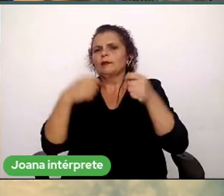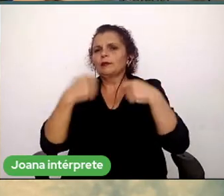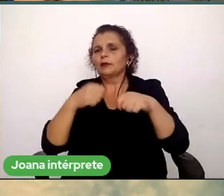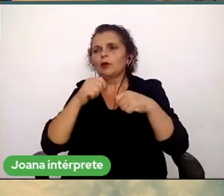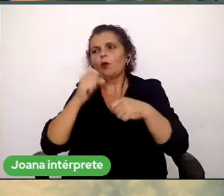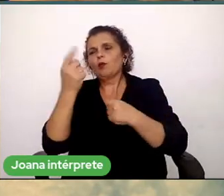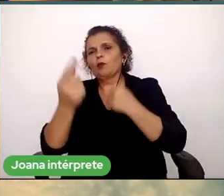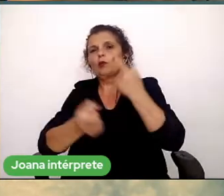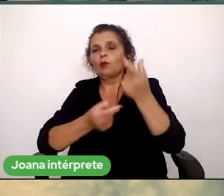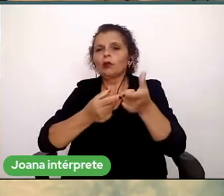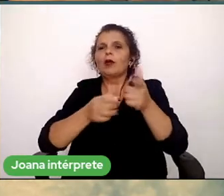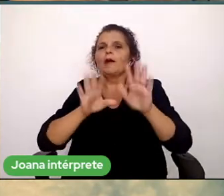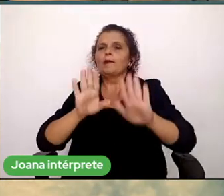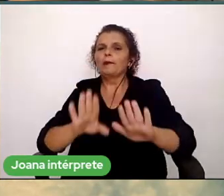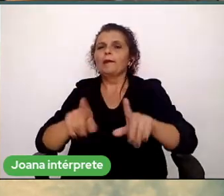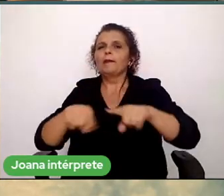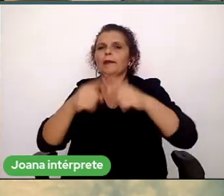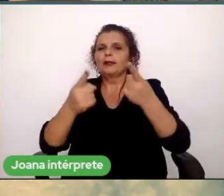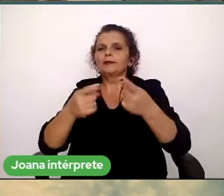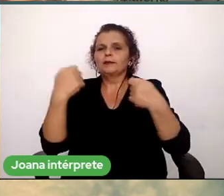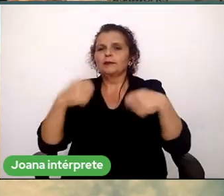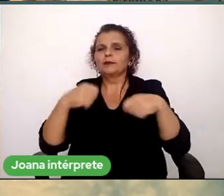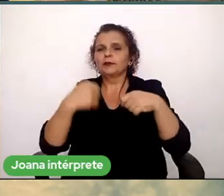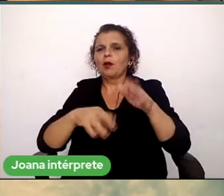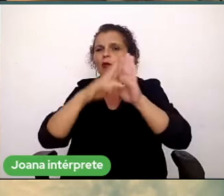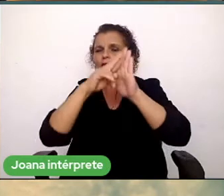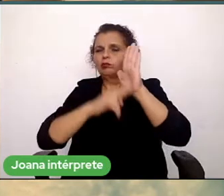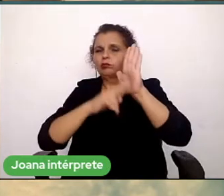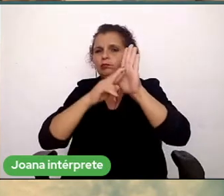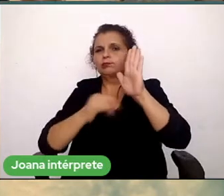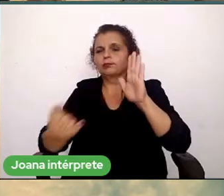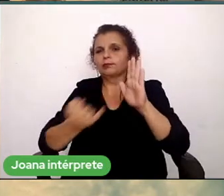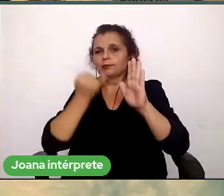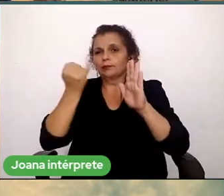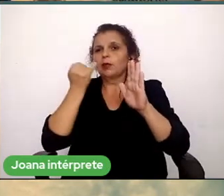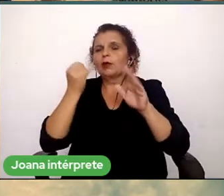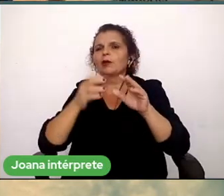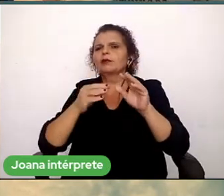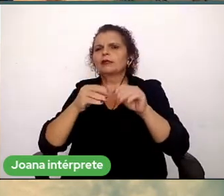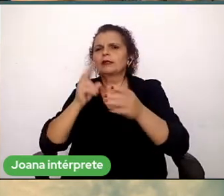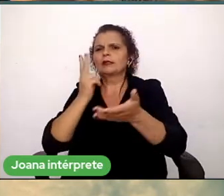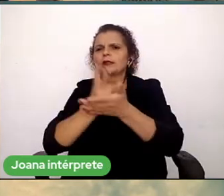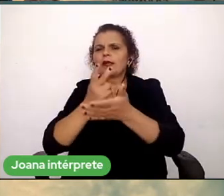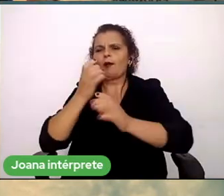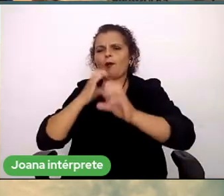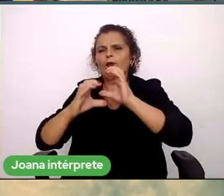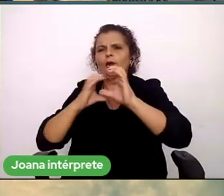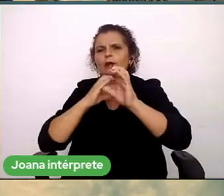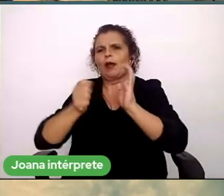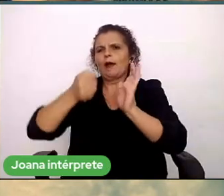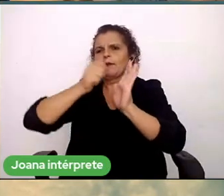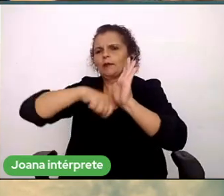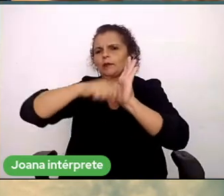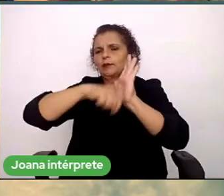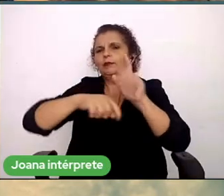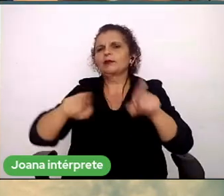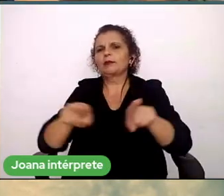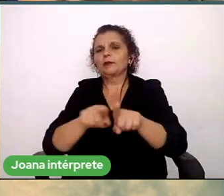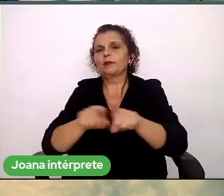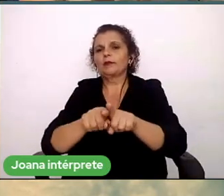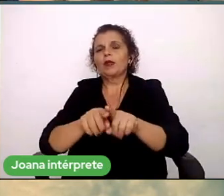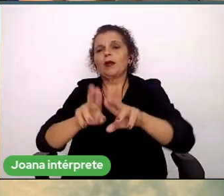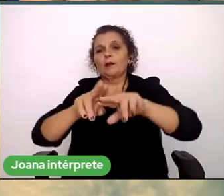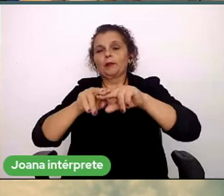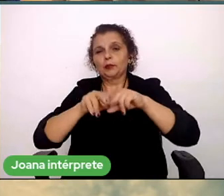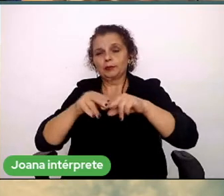do que outros mas a gente entende que é independente da Necessidade é importante essa comunicação registrada de alguma forma então